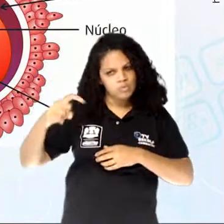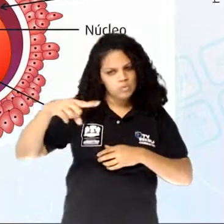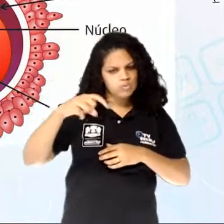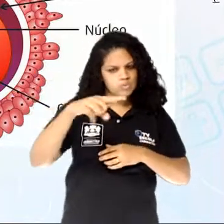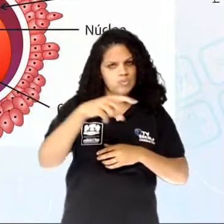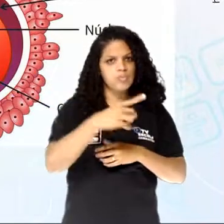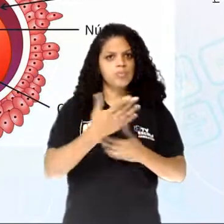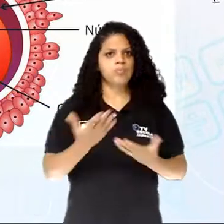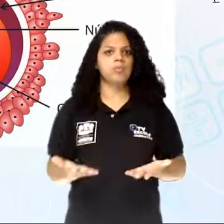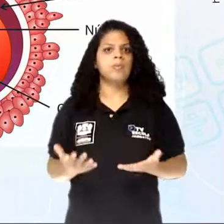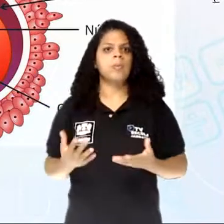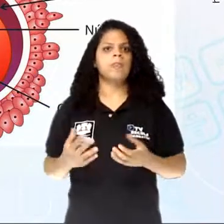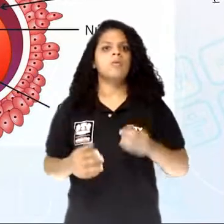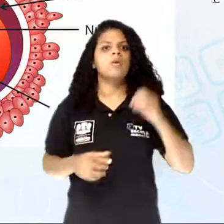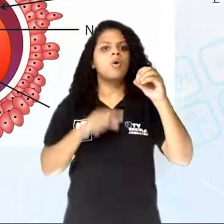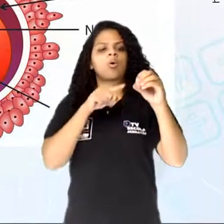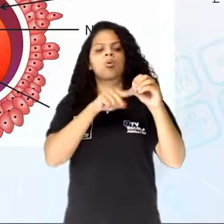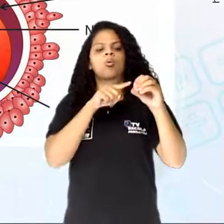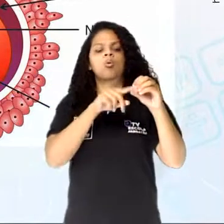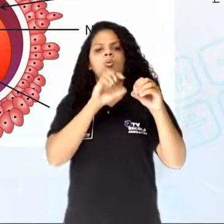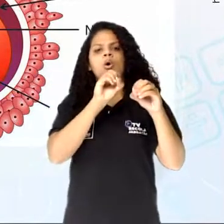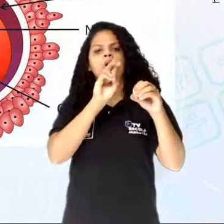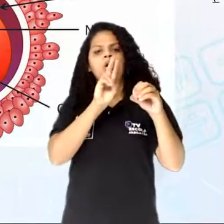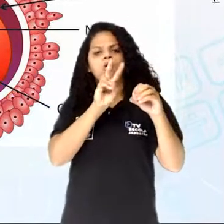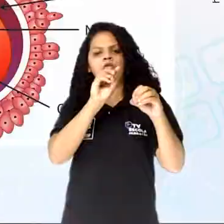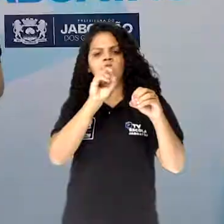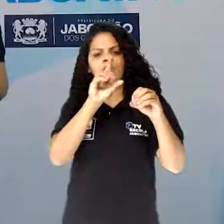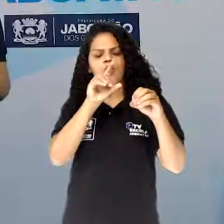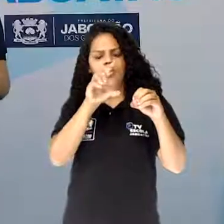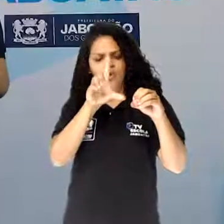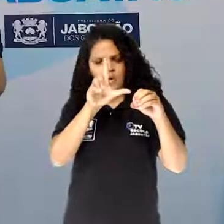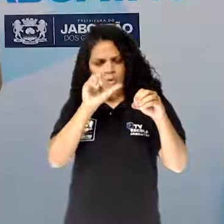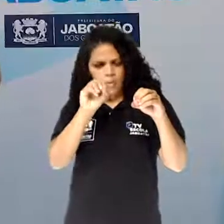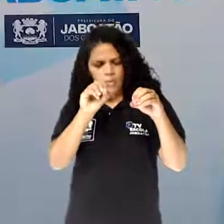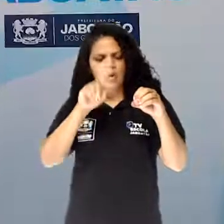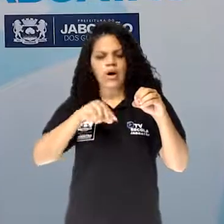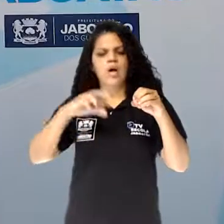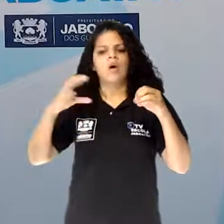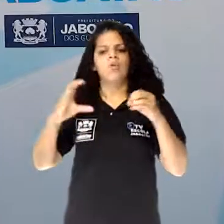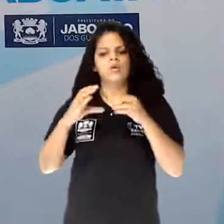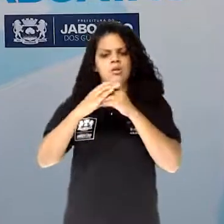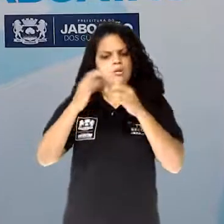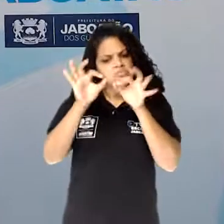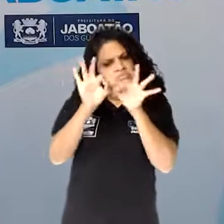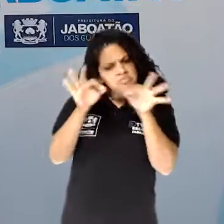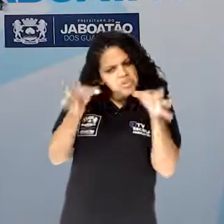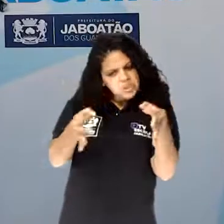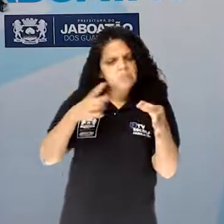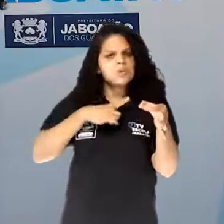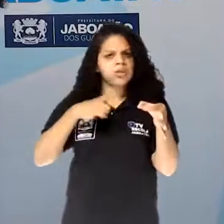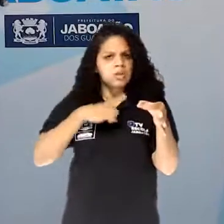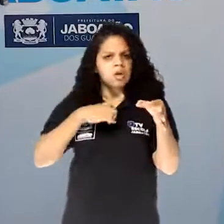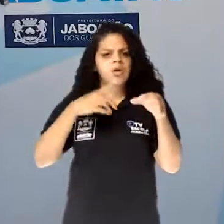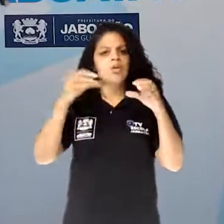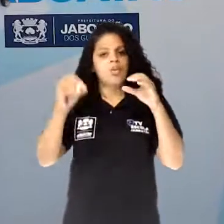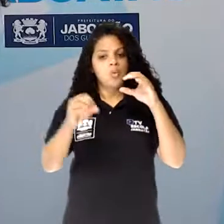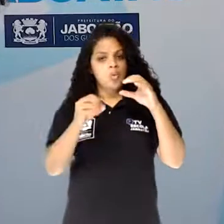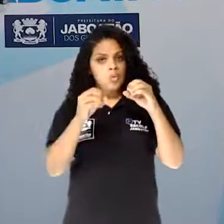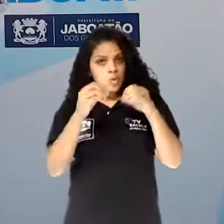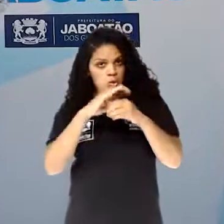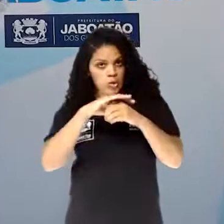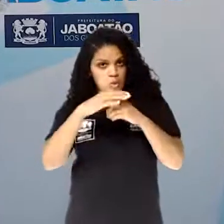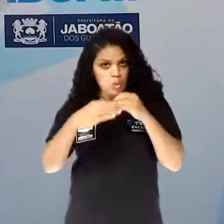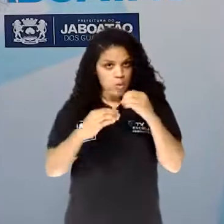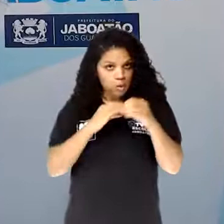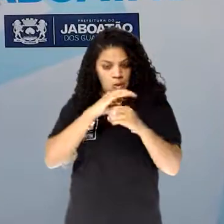célula, basicamente uma célula simples, onde a gente vai ter o núcleo, o citoplasma e tem todas essas estruturas aqui, né?